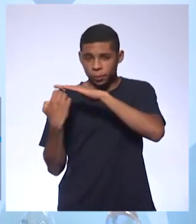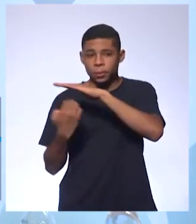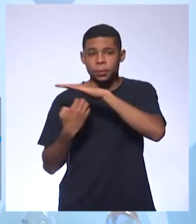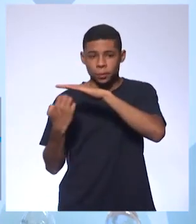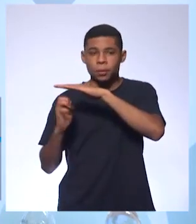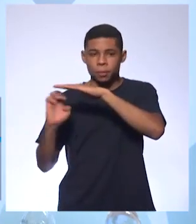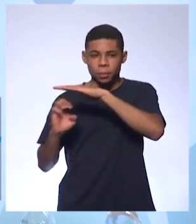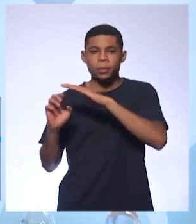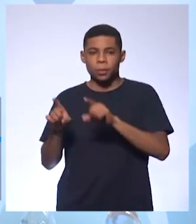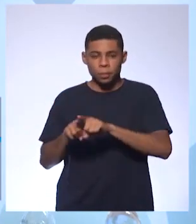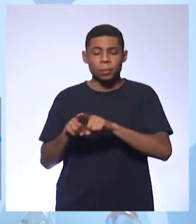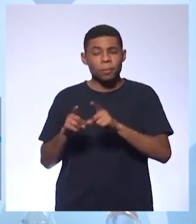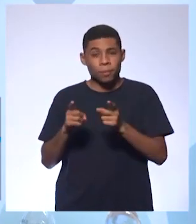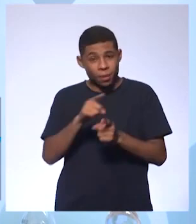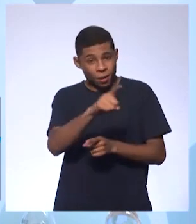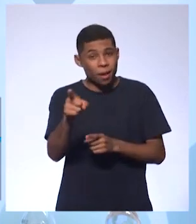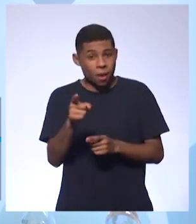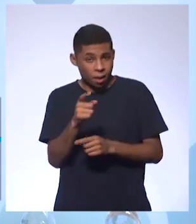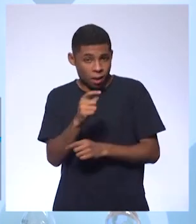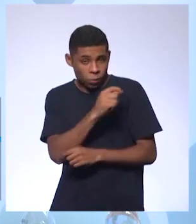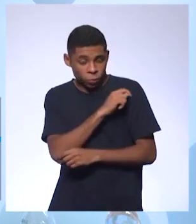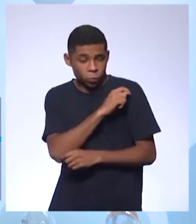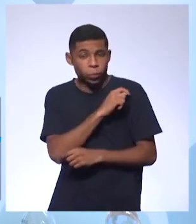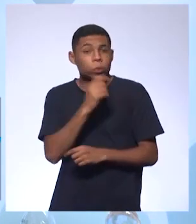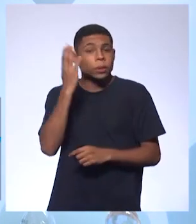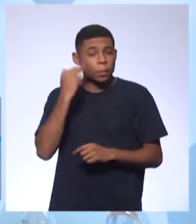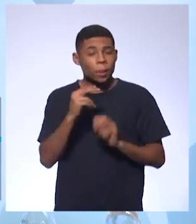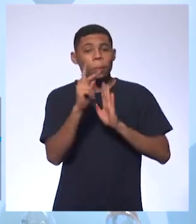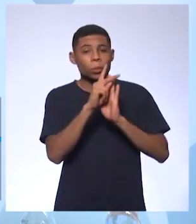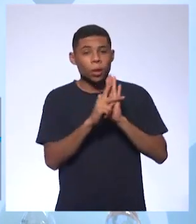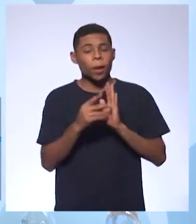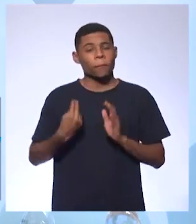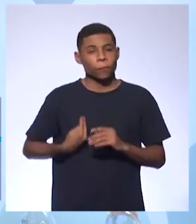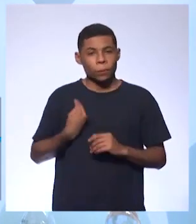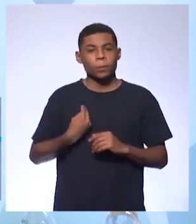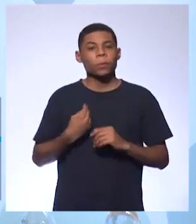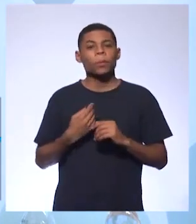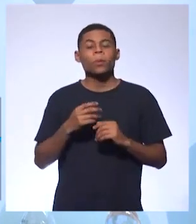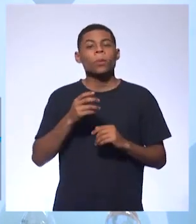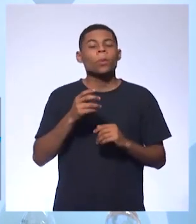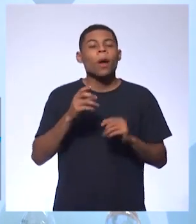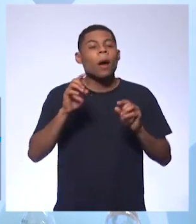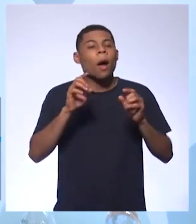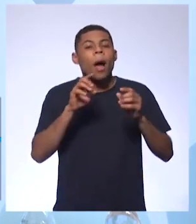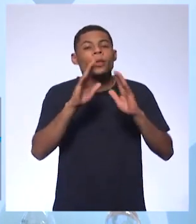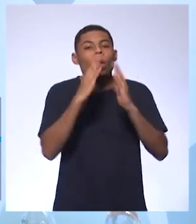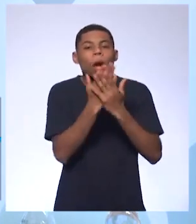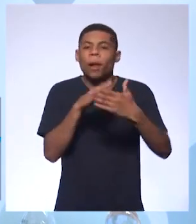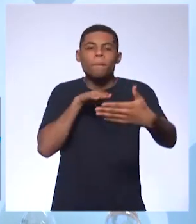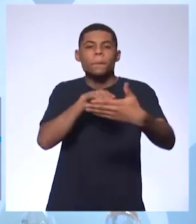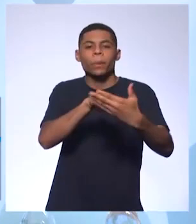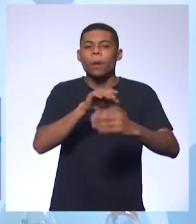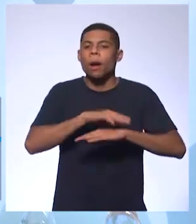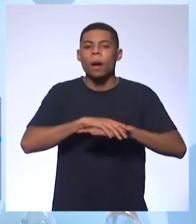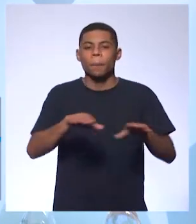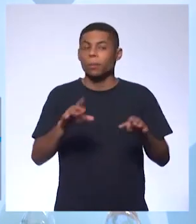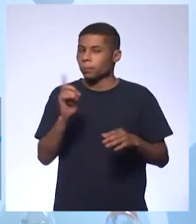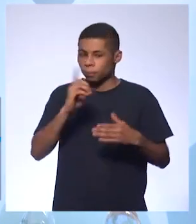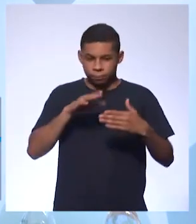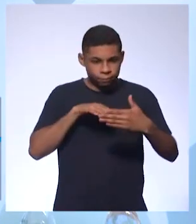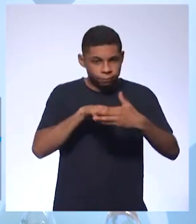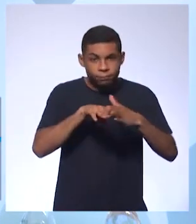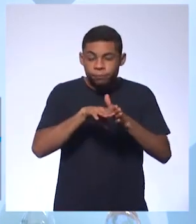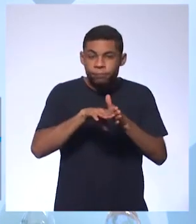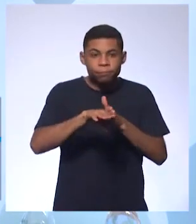para os nossos alunos quais são as tendências e o projeto de vida não termina na escola, né? Isso vai